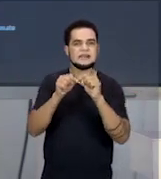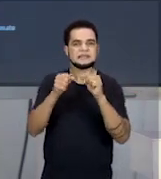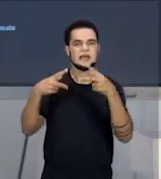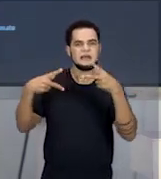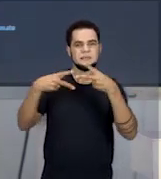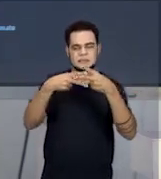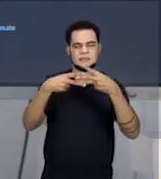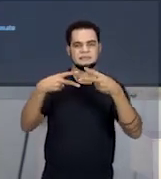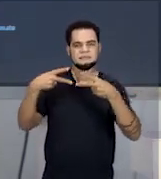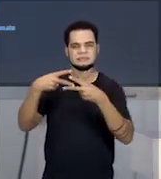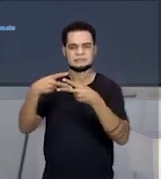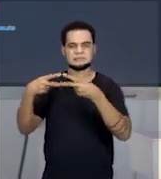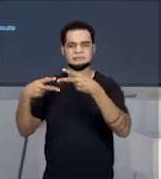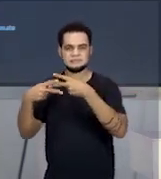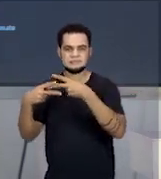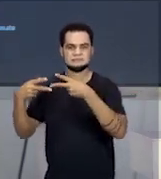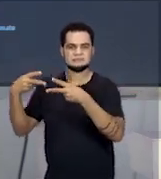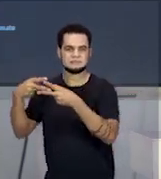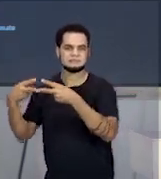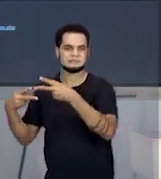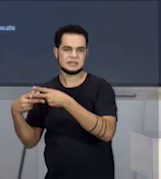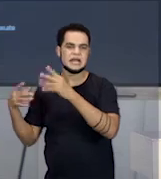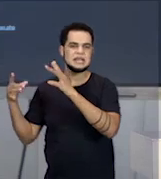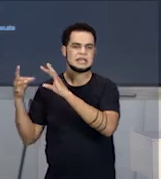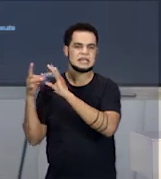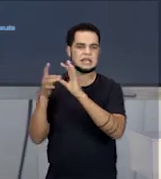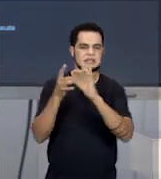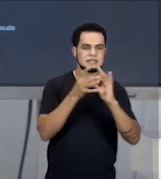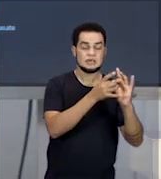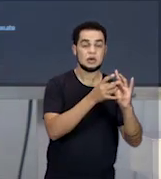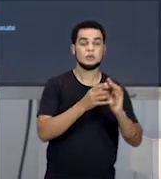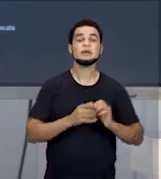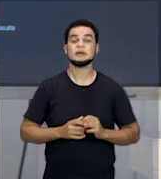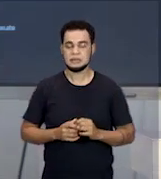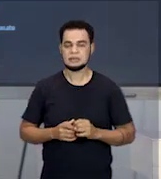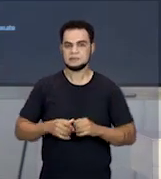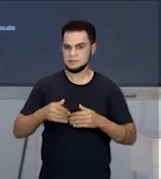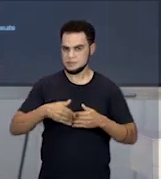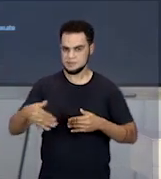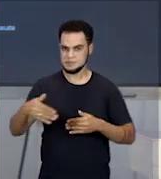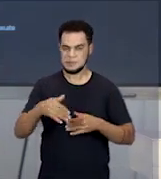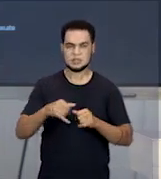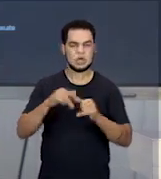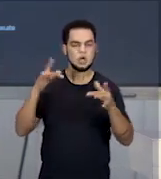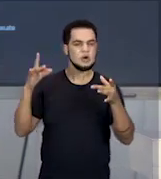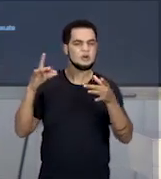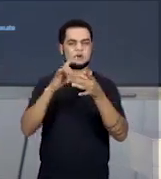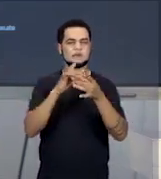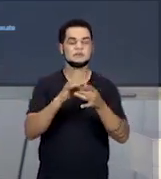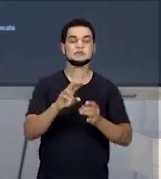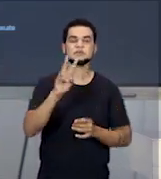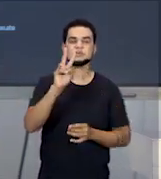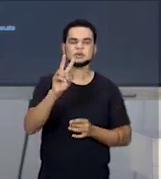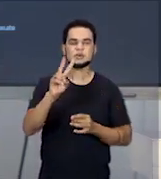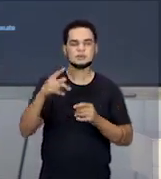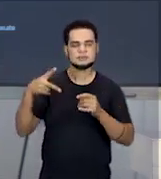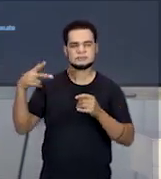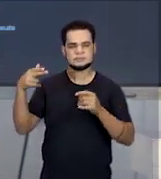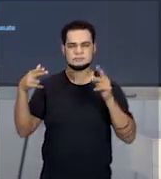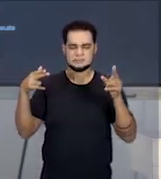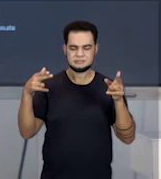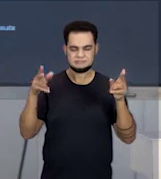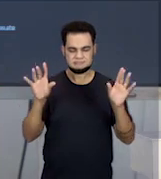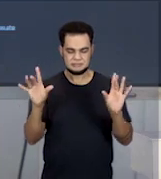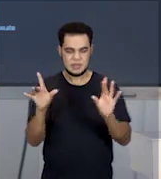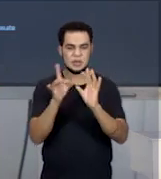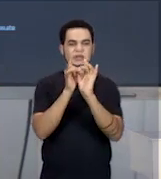ligações. Feito isso, a partir do momento que eu vou unificar essas duas fitas aqui de DNA, com